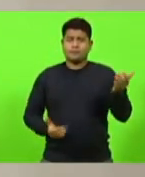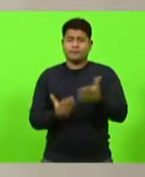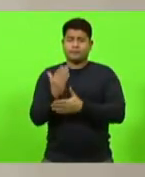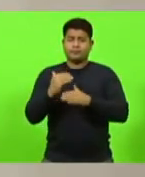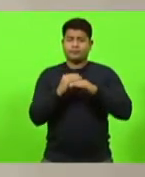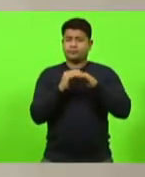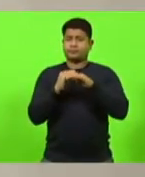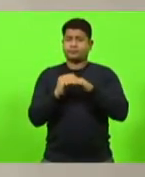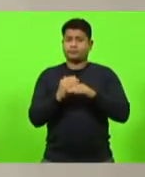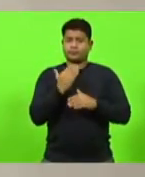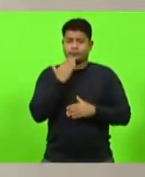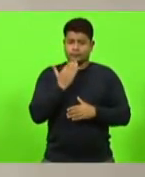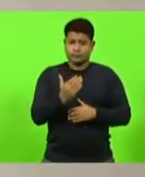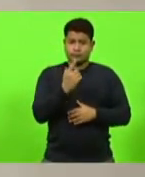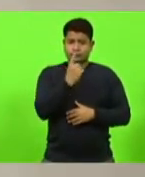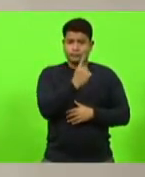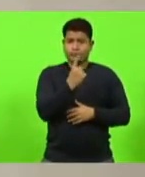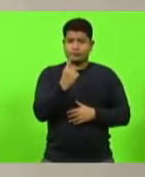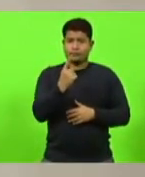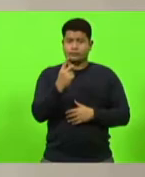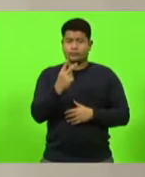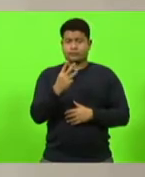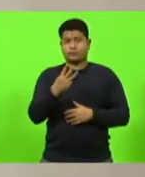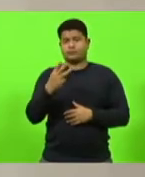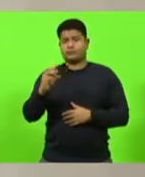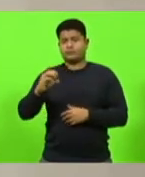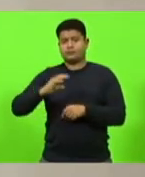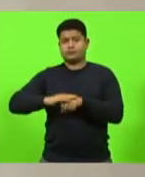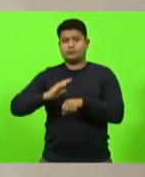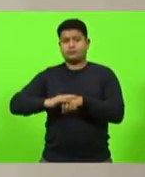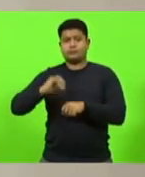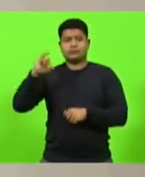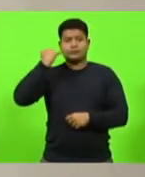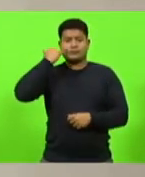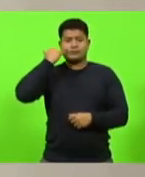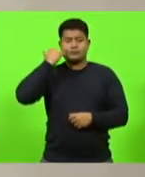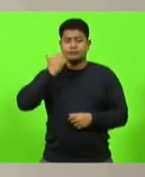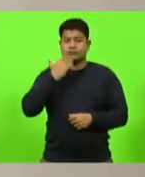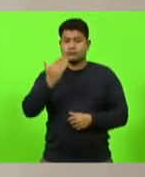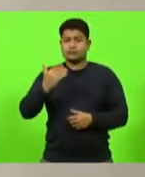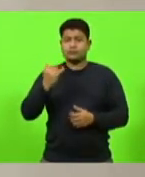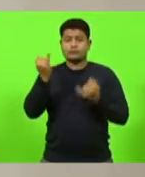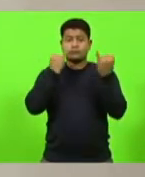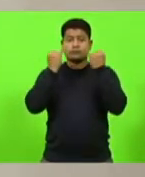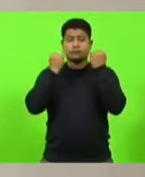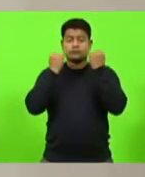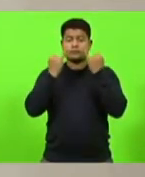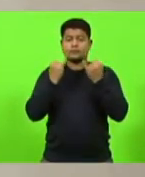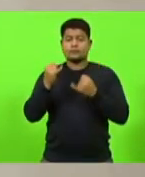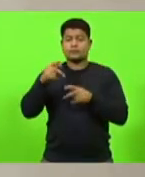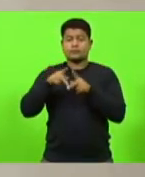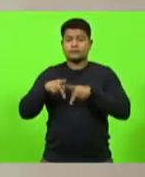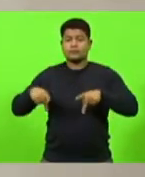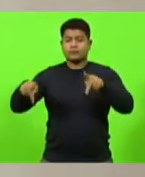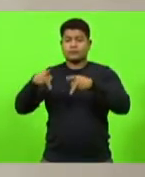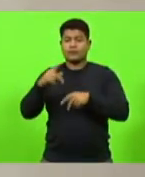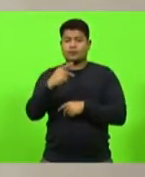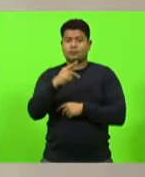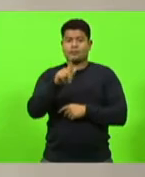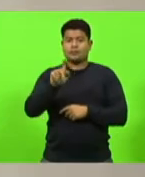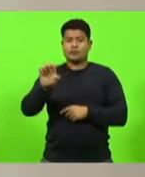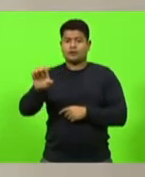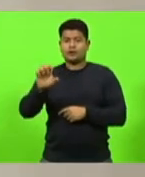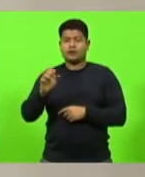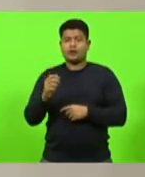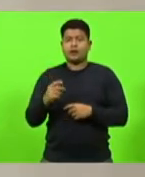por unanimidade. Requerimento 1.130, autor deputado Jessé Lopes, solicitando informações à Procuradoria-Geral do Estado sobre professor